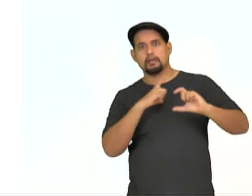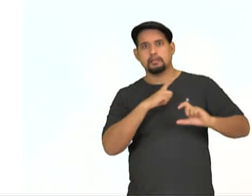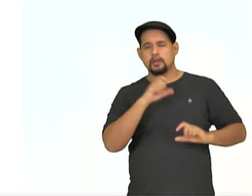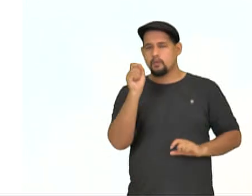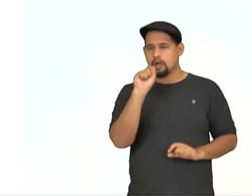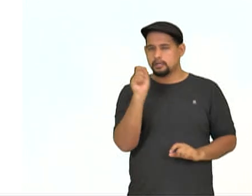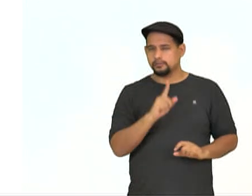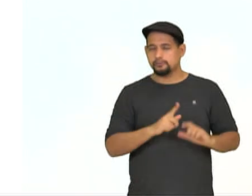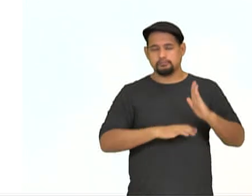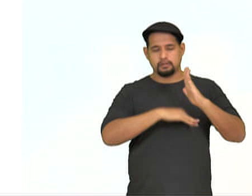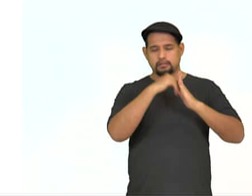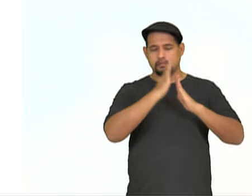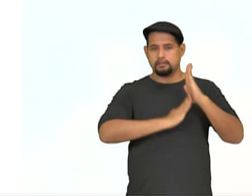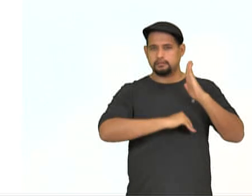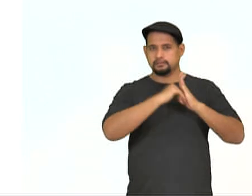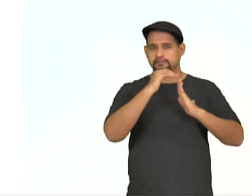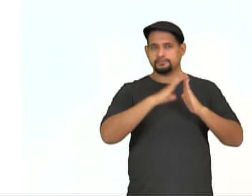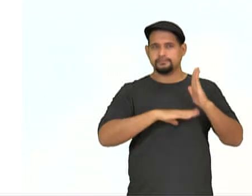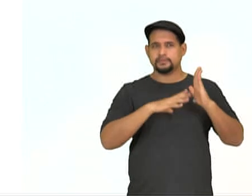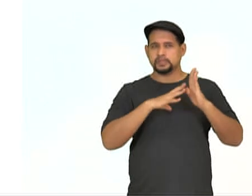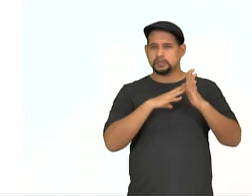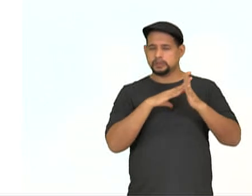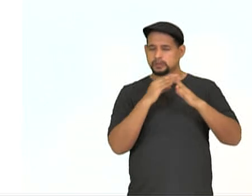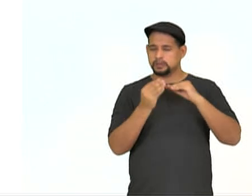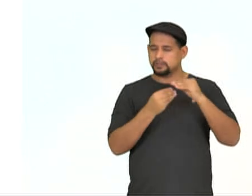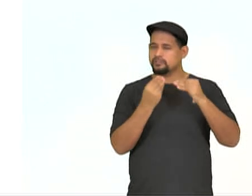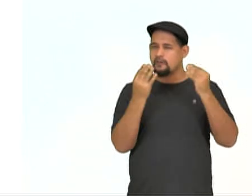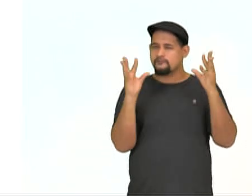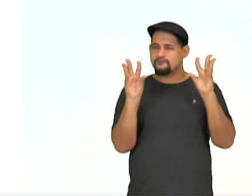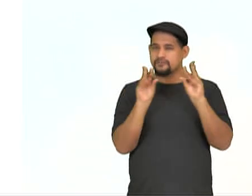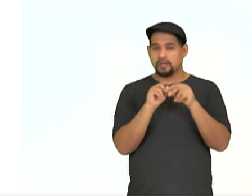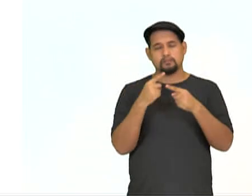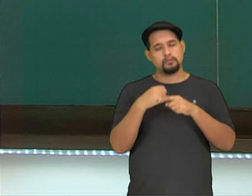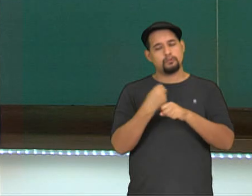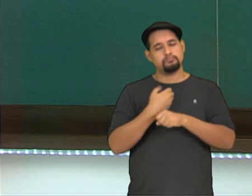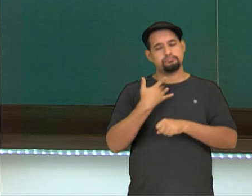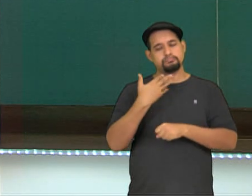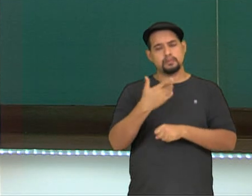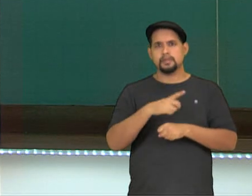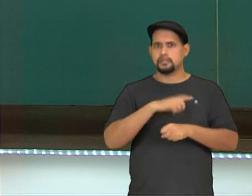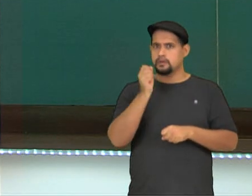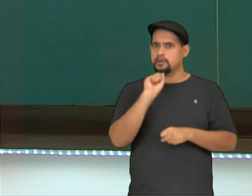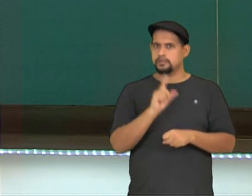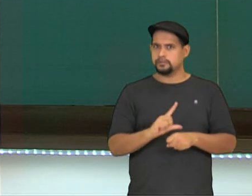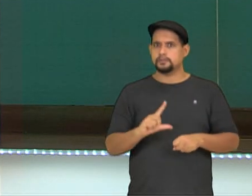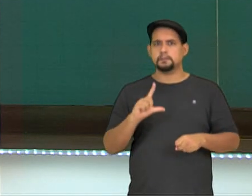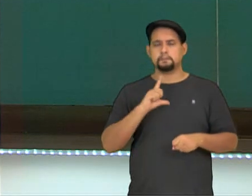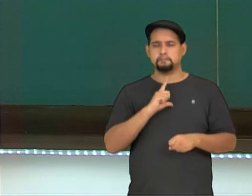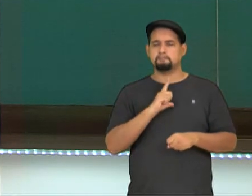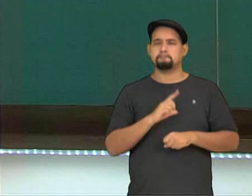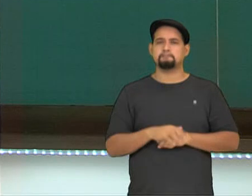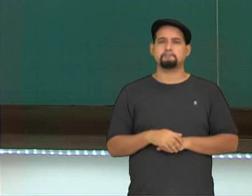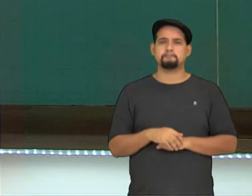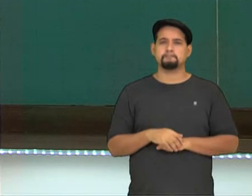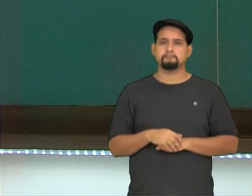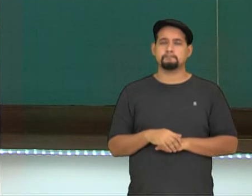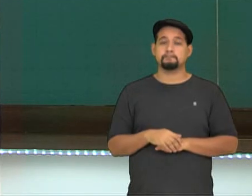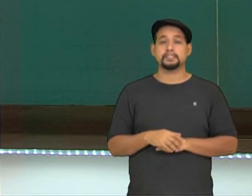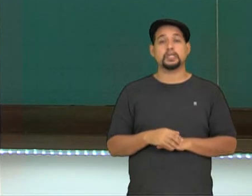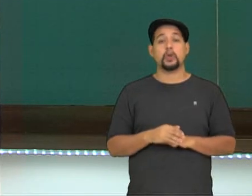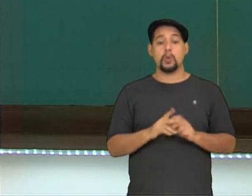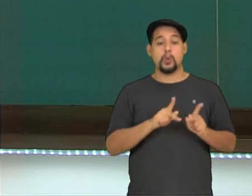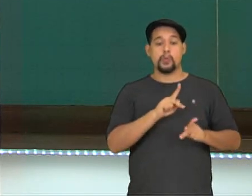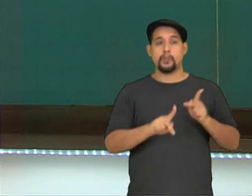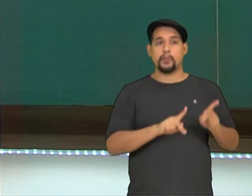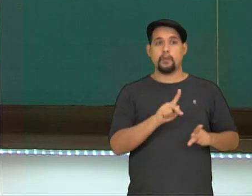ele pintado, ele está bastante perdido por causa do tempo, mas a gente vê grande atuação do azul aqui, ele era totalmente coberto de azul. Então, os babilônios foram um